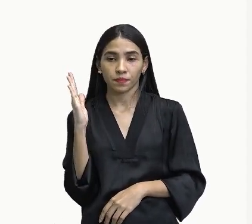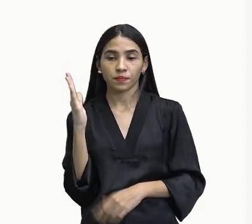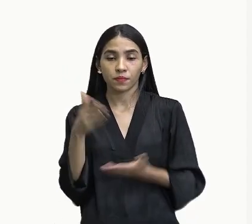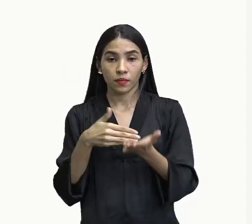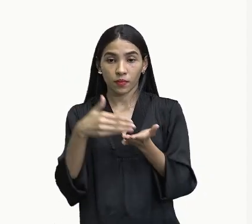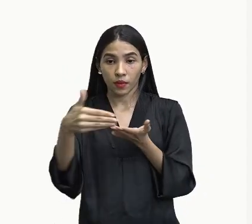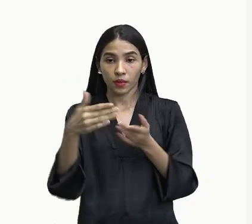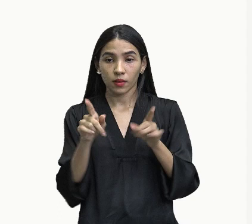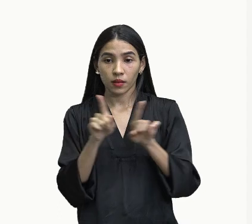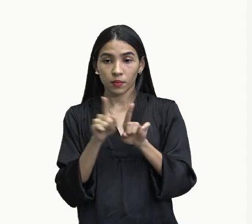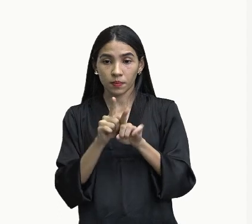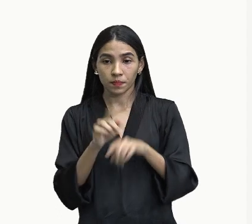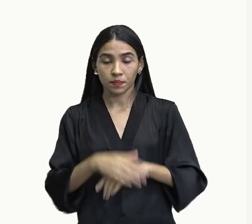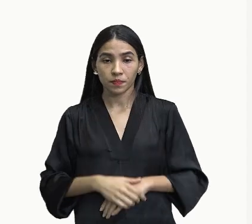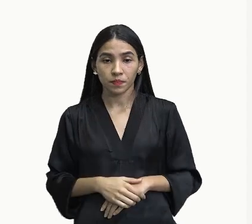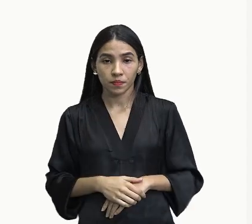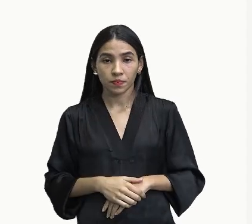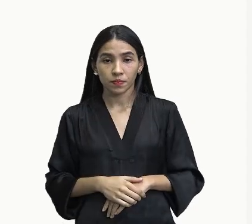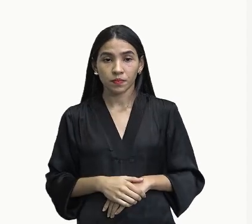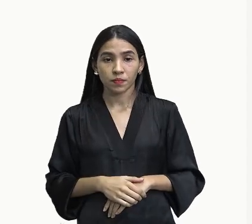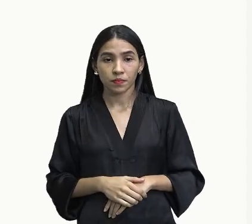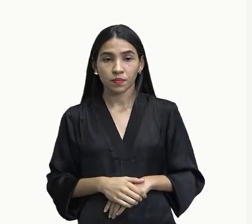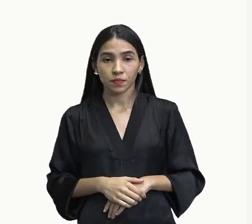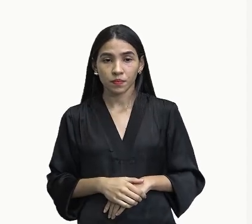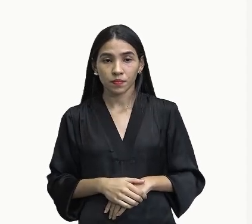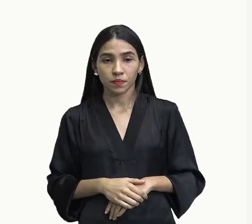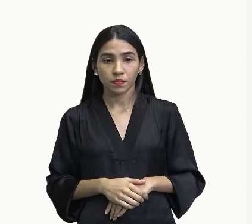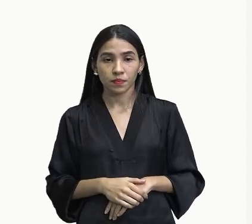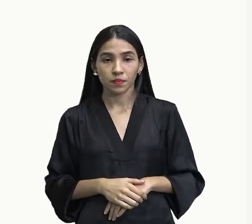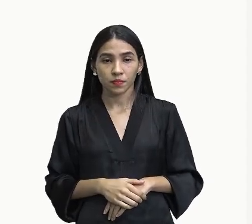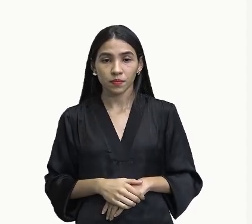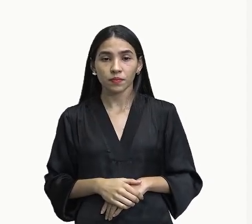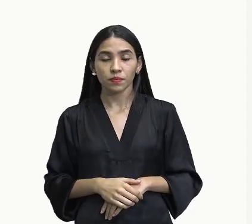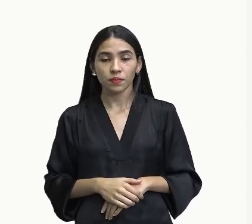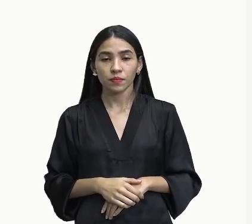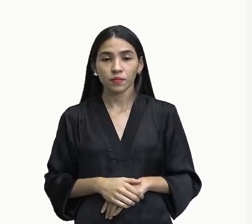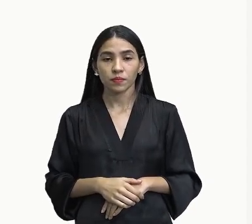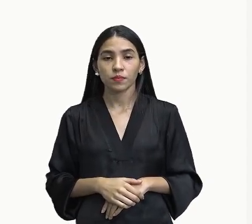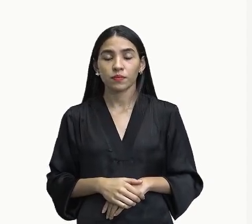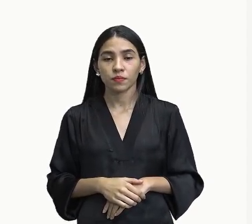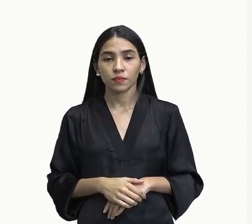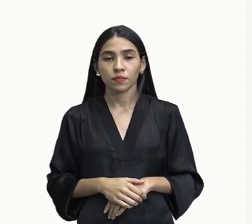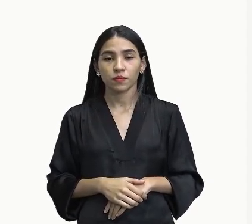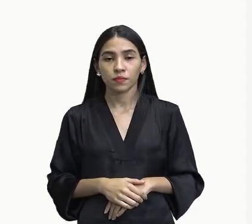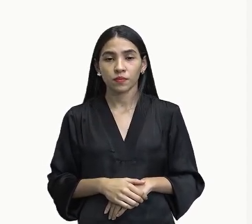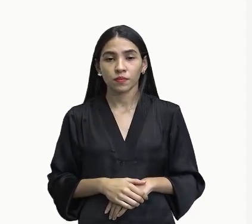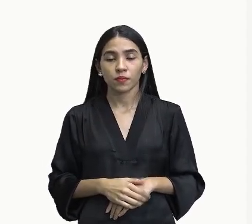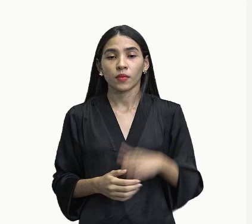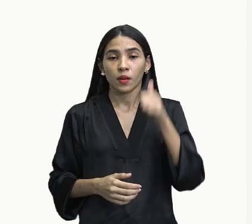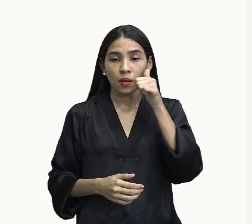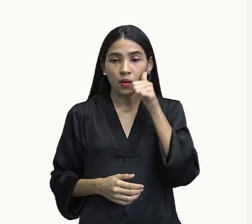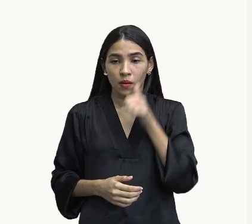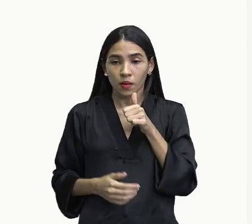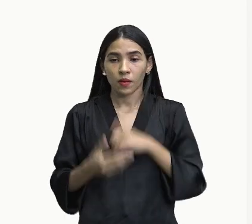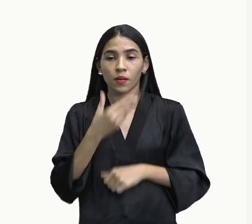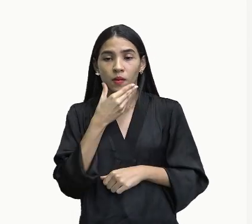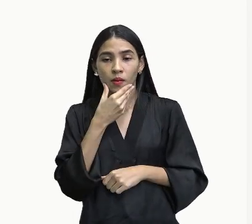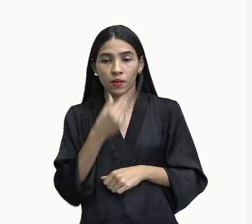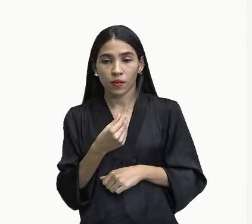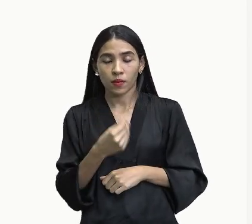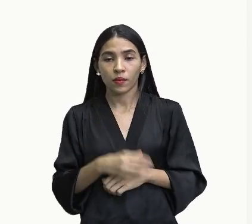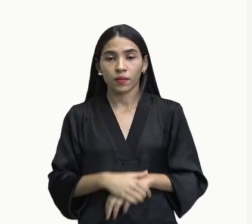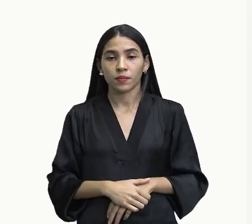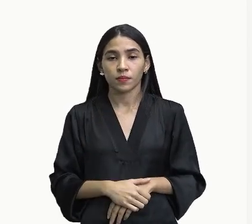aqui apresentando na reprodução sexuada o indivíduo macho e o indivíduo fêmea.